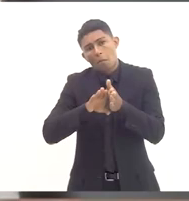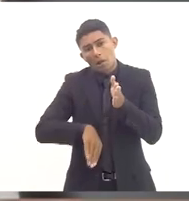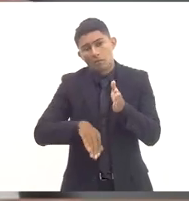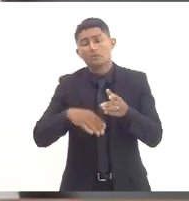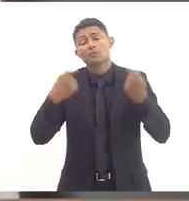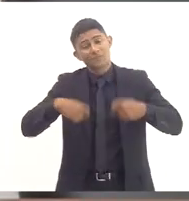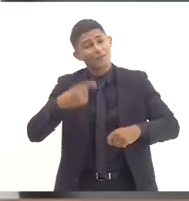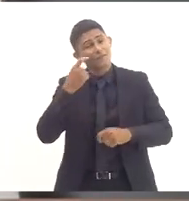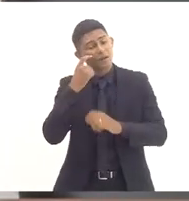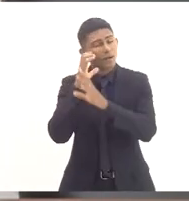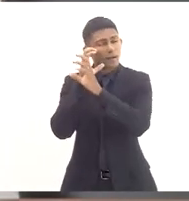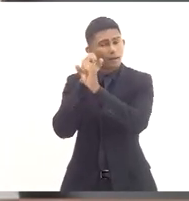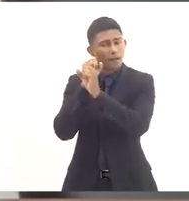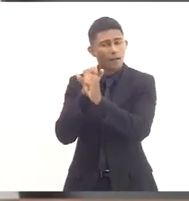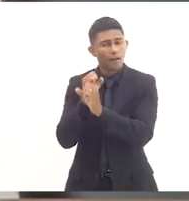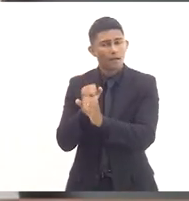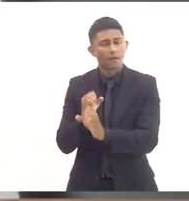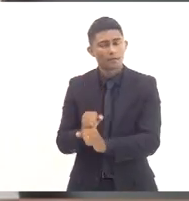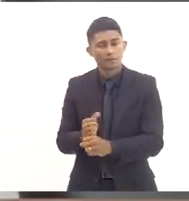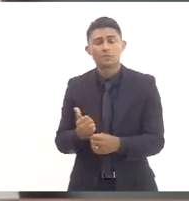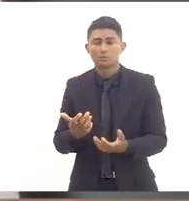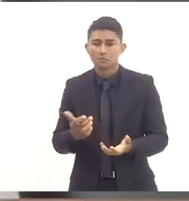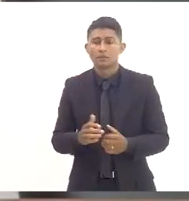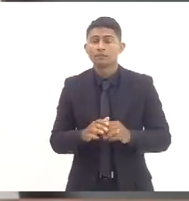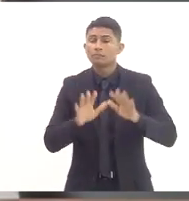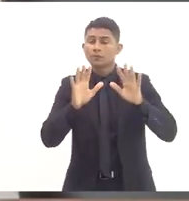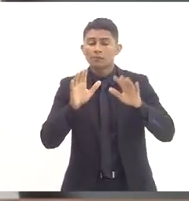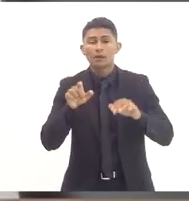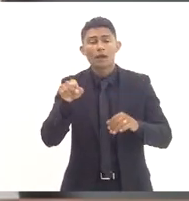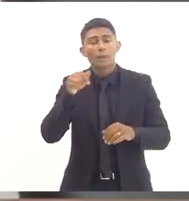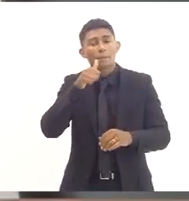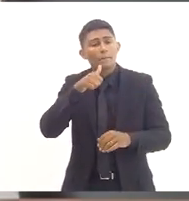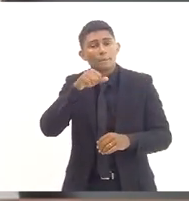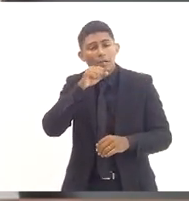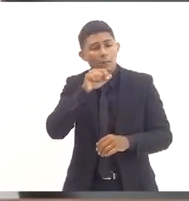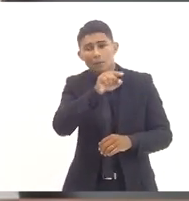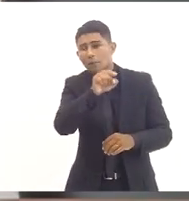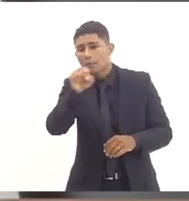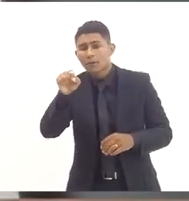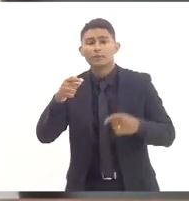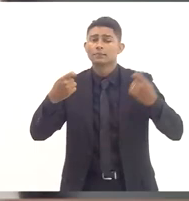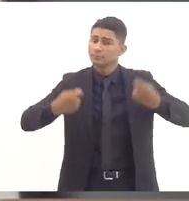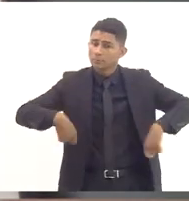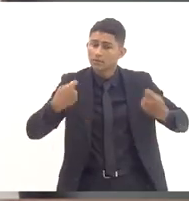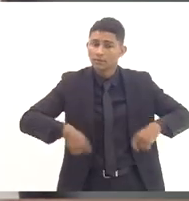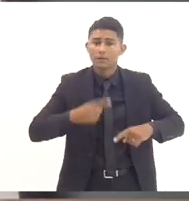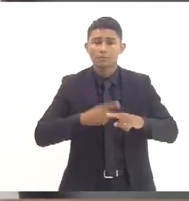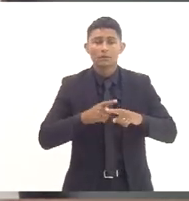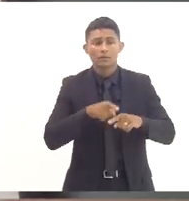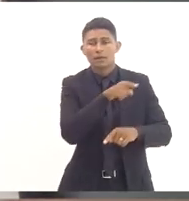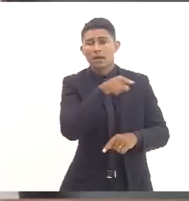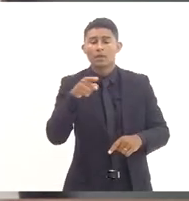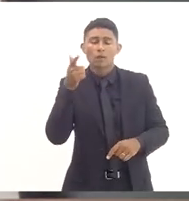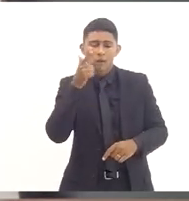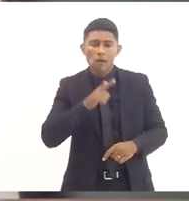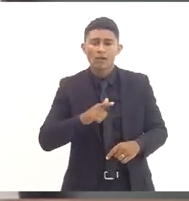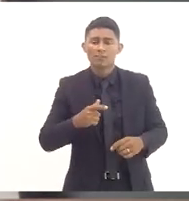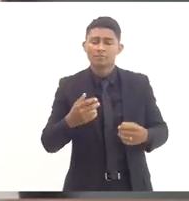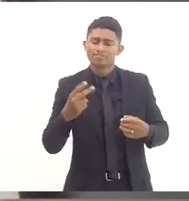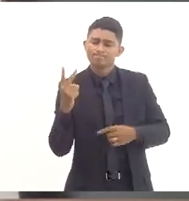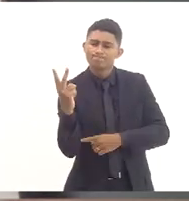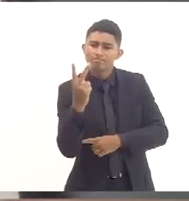atuarial para você ver mas que ela tenha porque isso vai dar dignidade em primeiro lugar